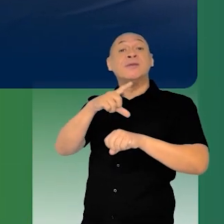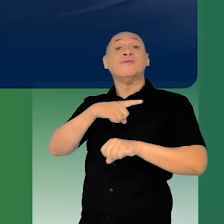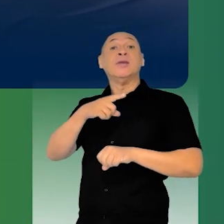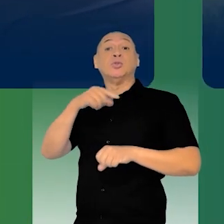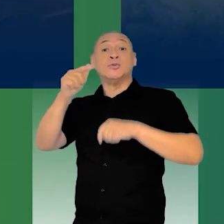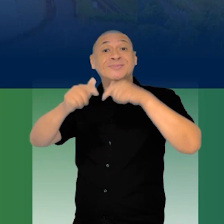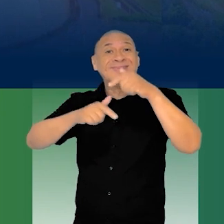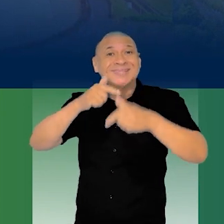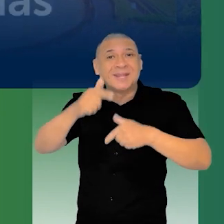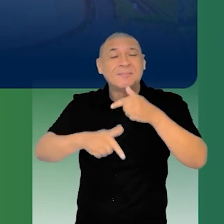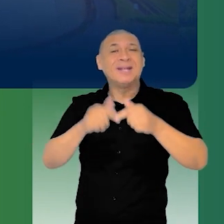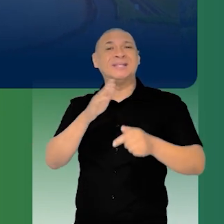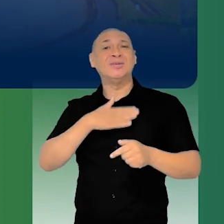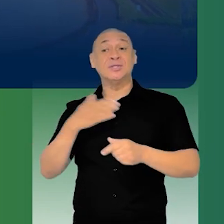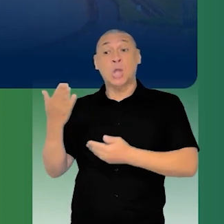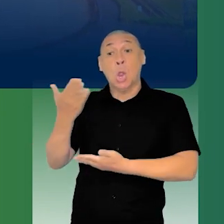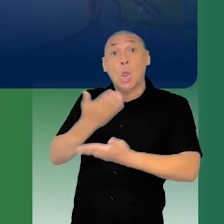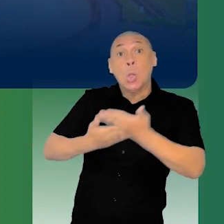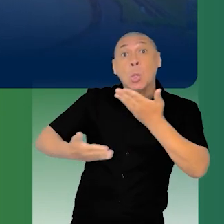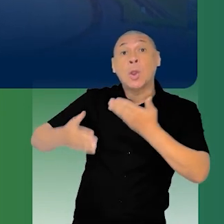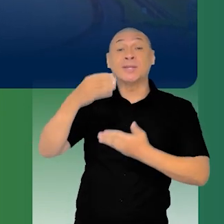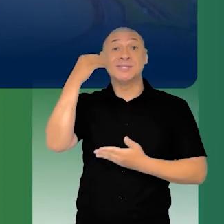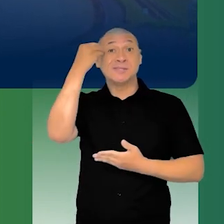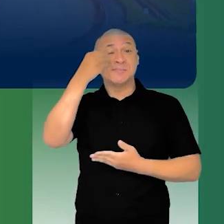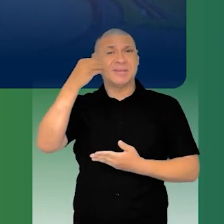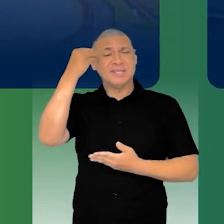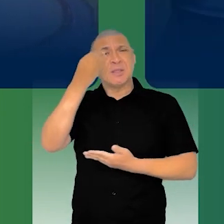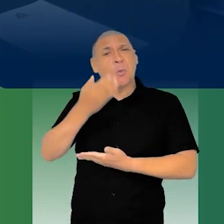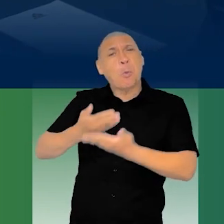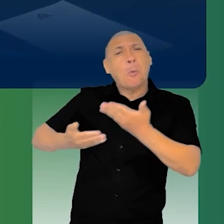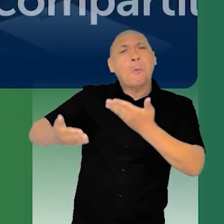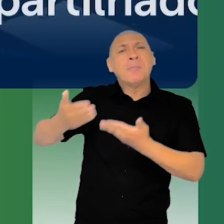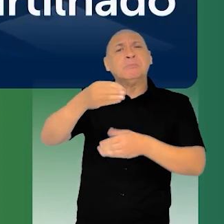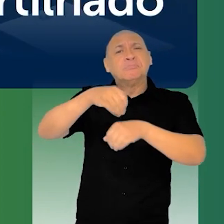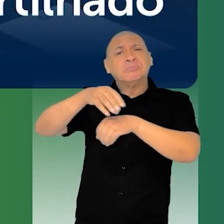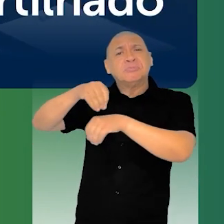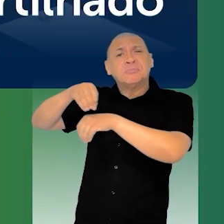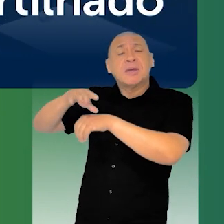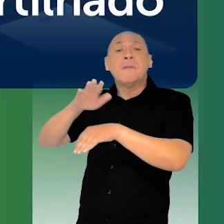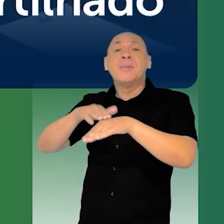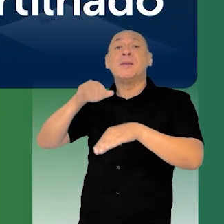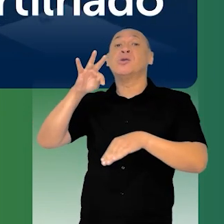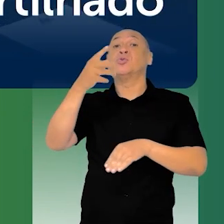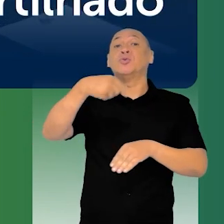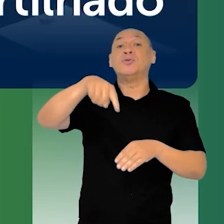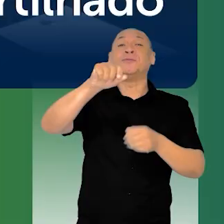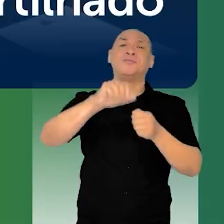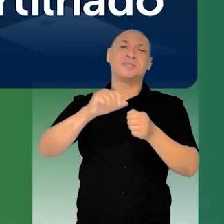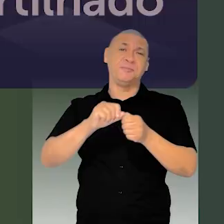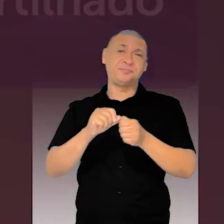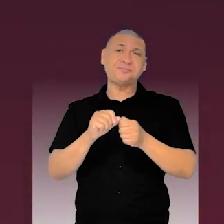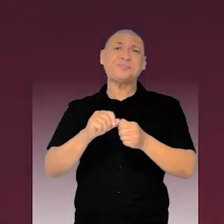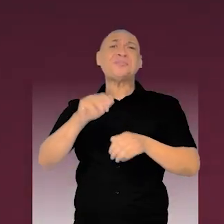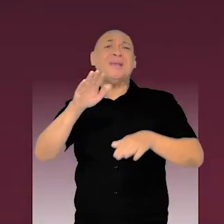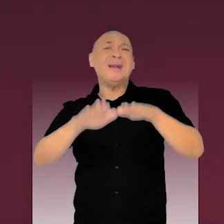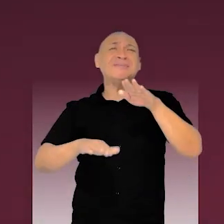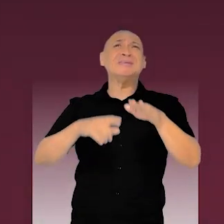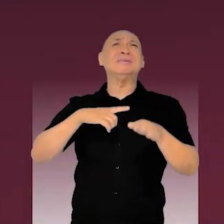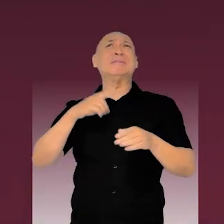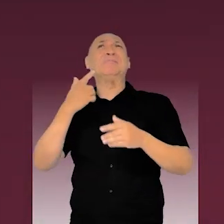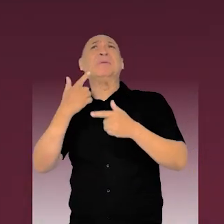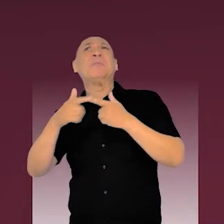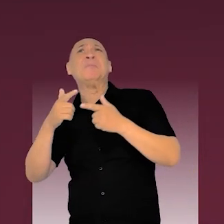vem do nosso trabalho e da nossa troca de experiências, é compartilhado e organizado para melhorar tudo o que fazemos. Muitas vezes